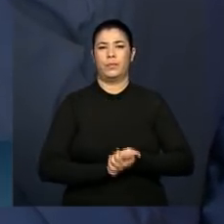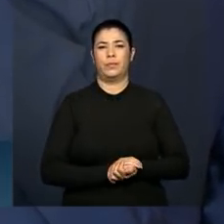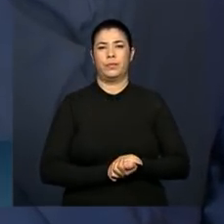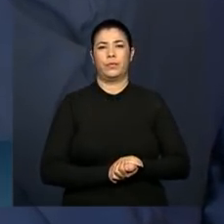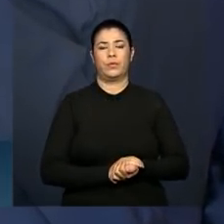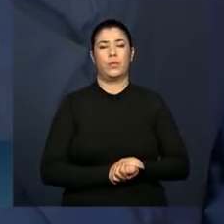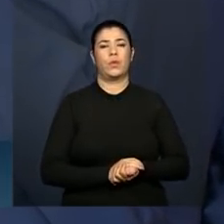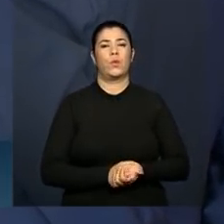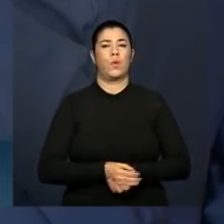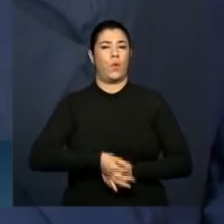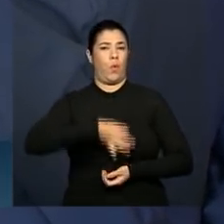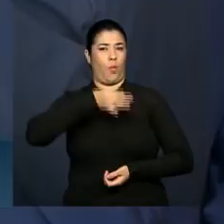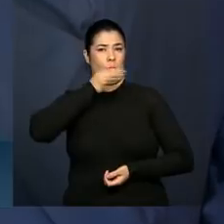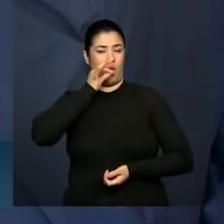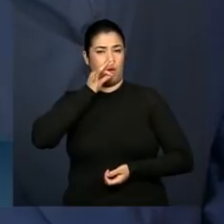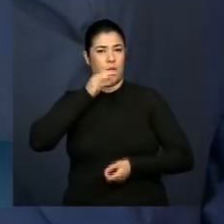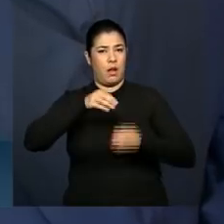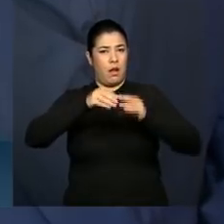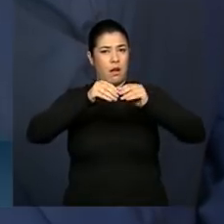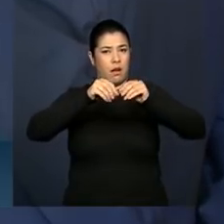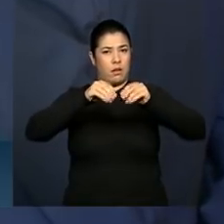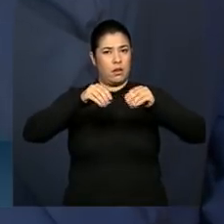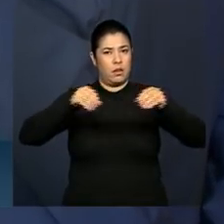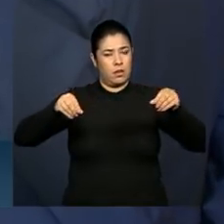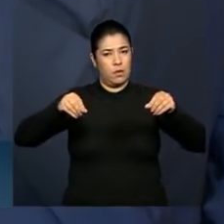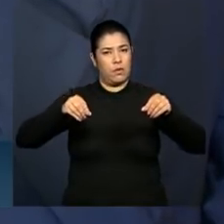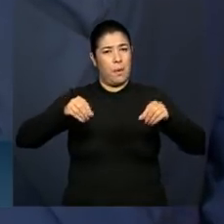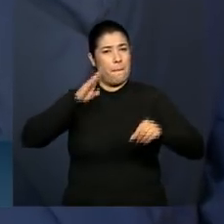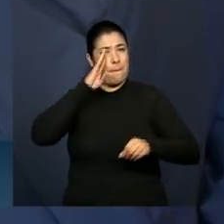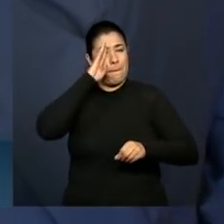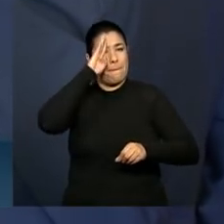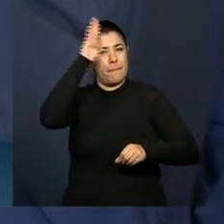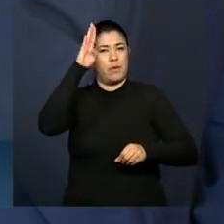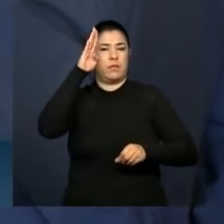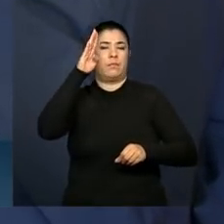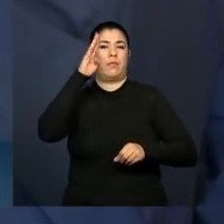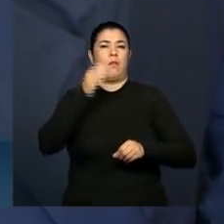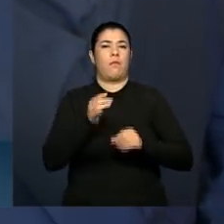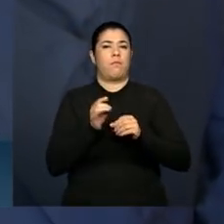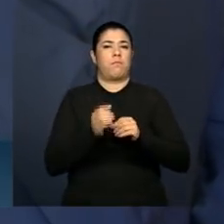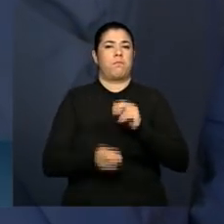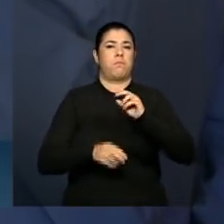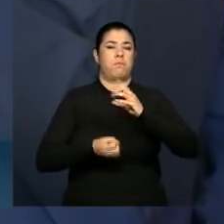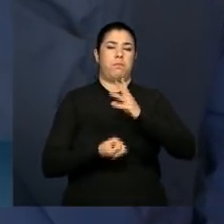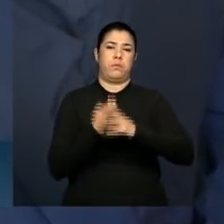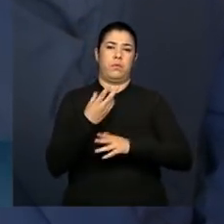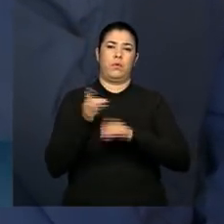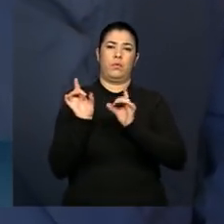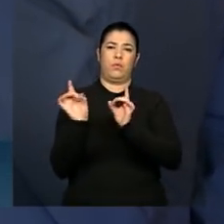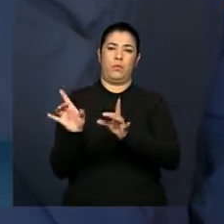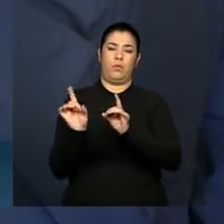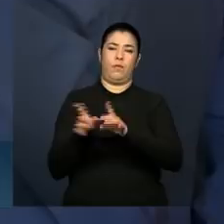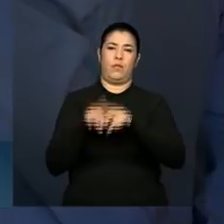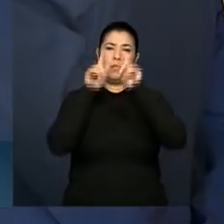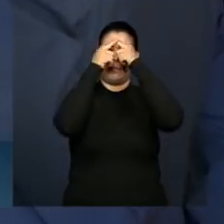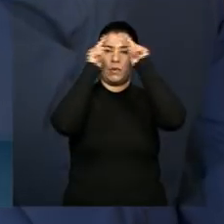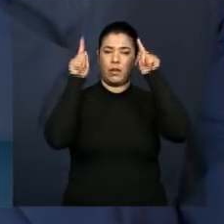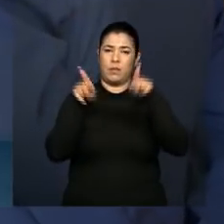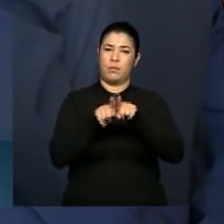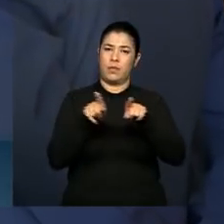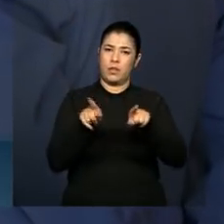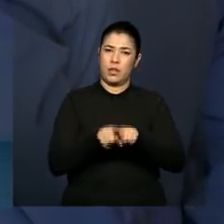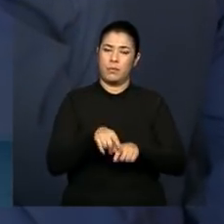Café cru em grão é o principal produto que o Brasil vende para a Grécia, além de açúcar, fumo,